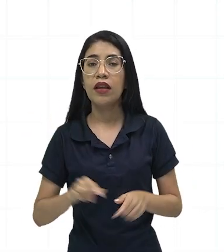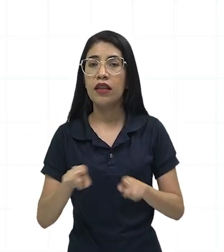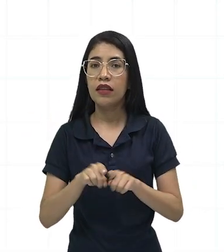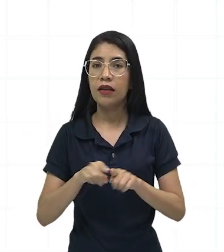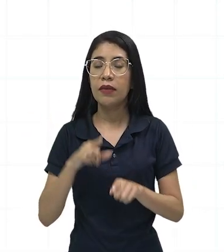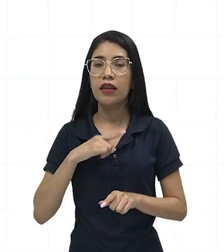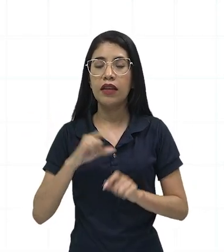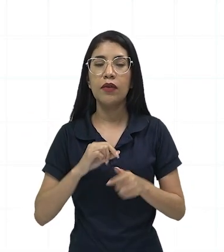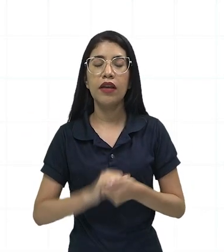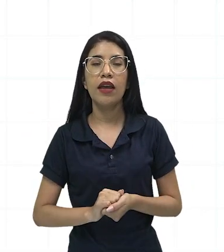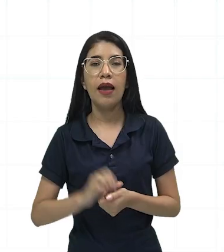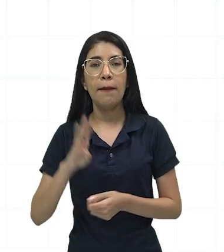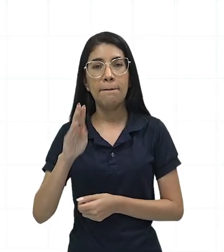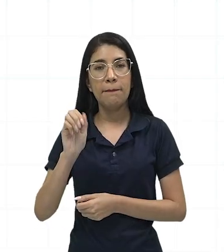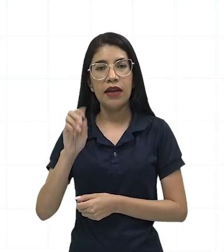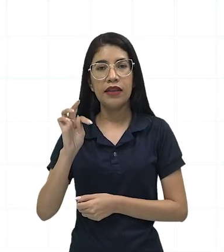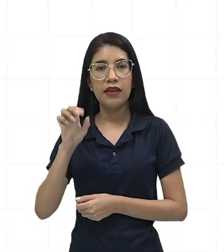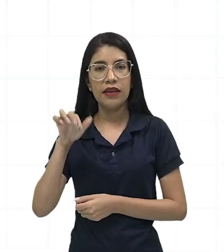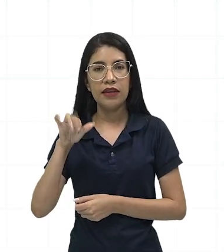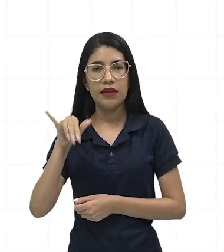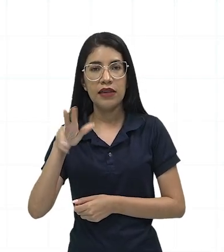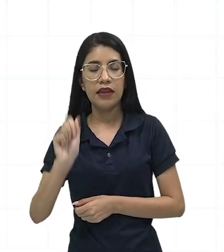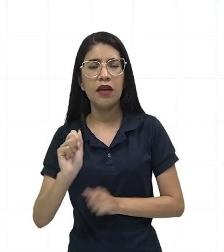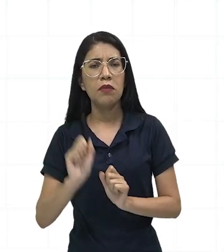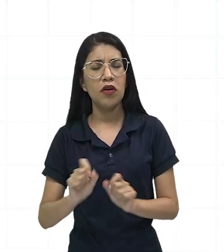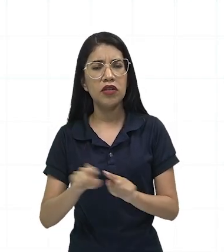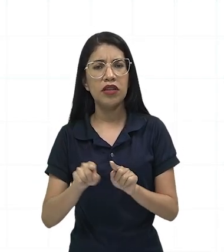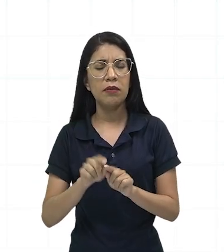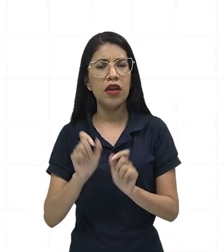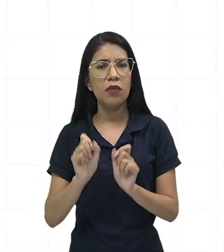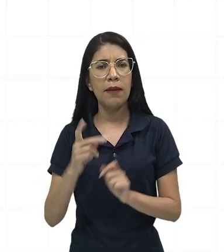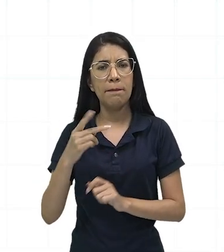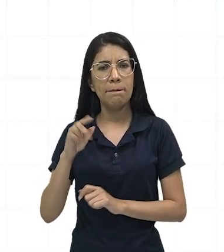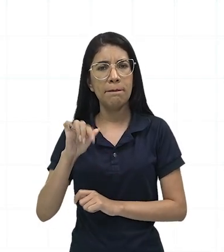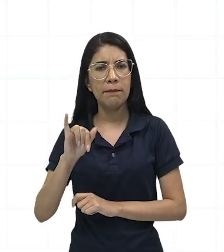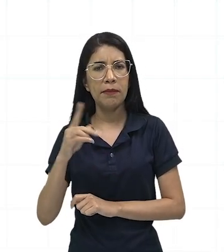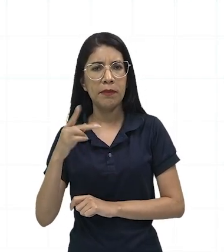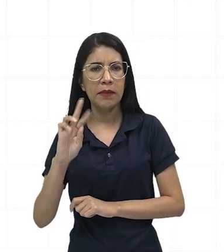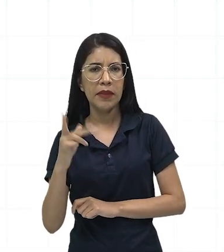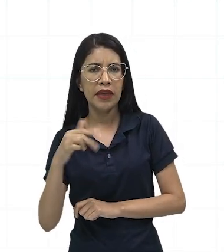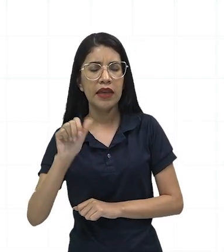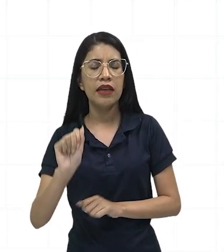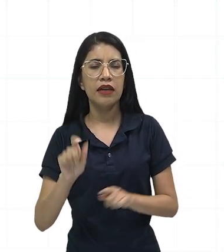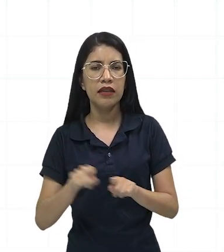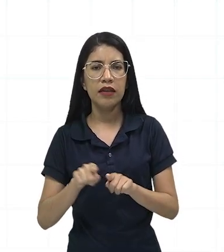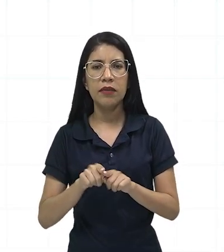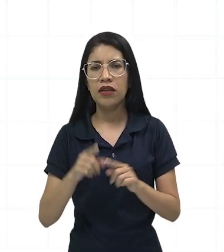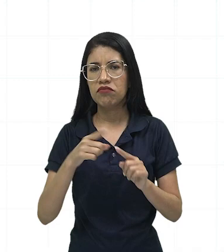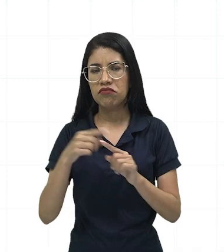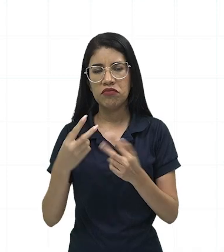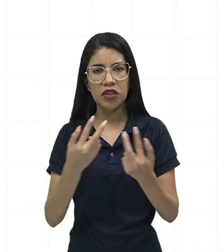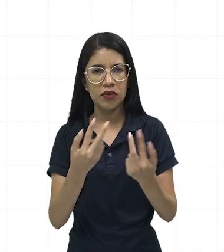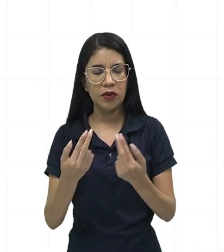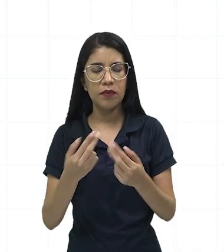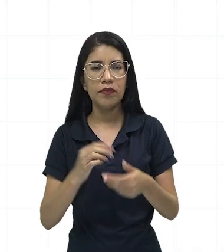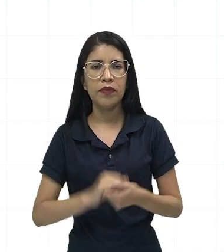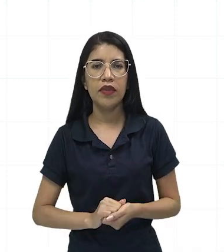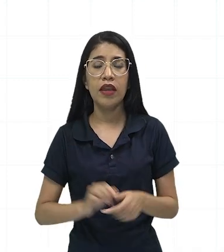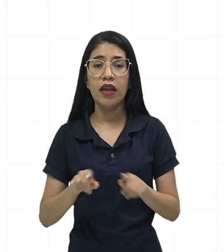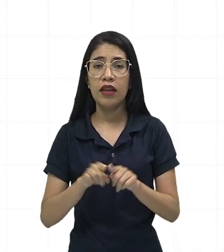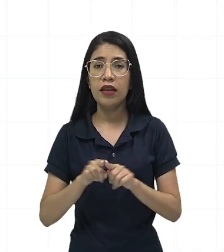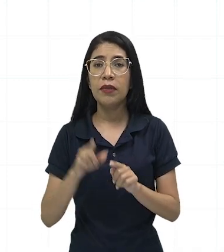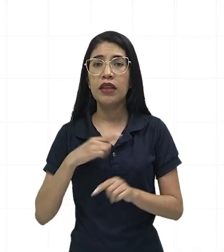nossa bateria. A bateria, que pode ser também uma pilha, tá? Uma pilha é um tipo de bateria, pessoal. Nós também temos